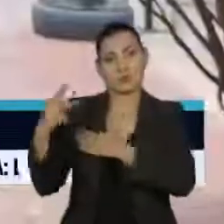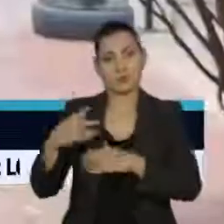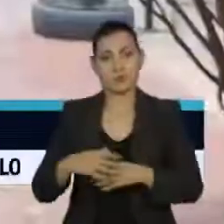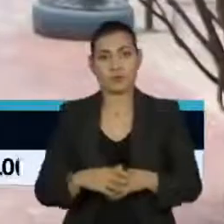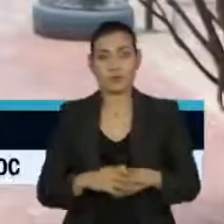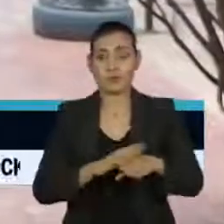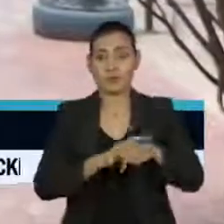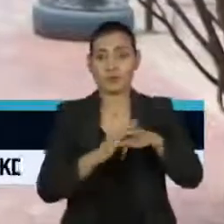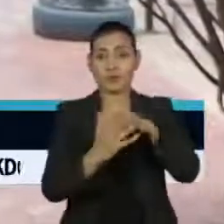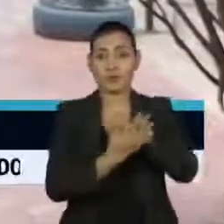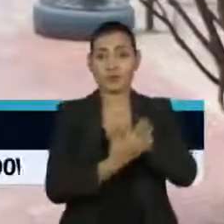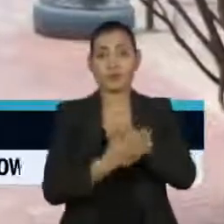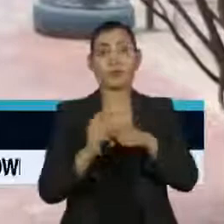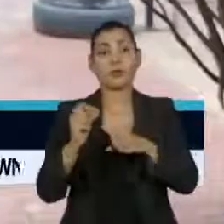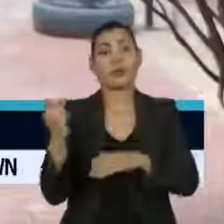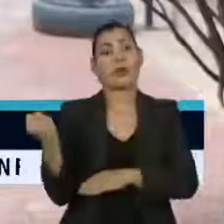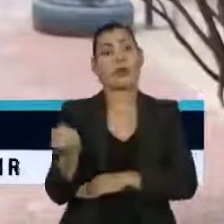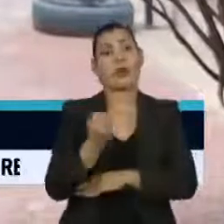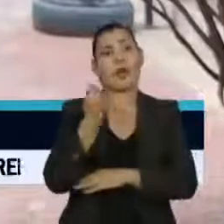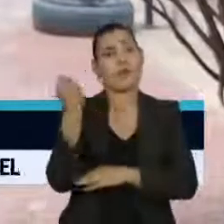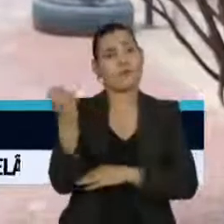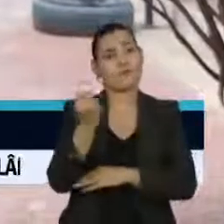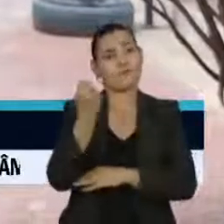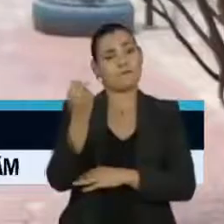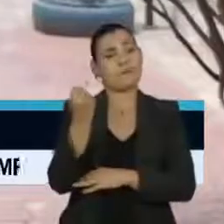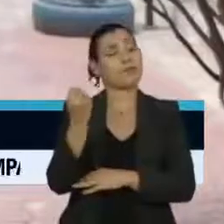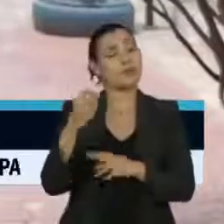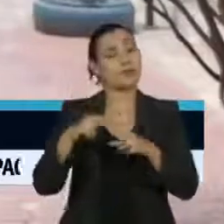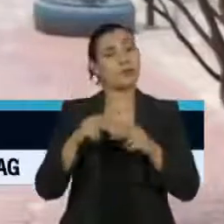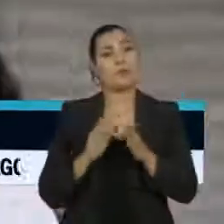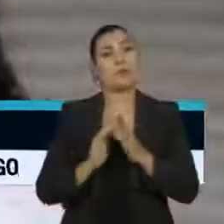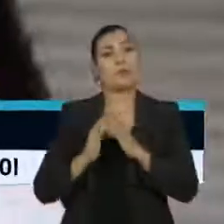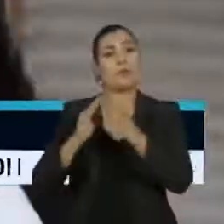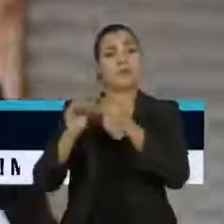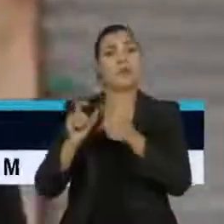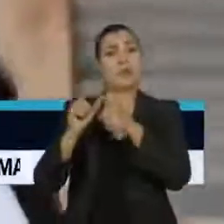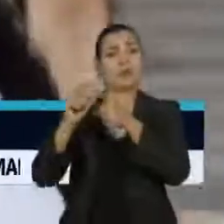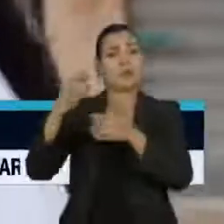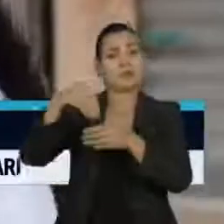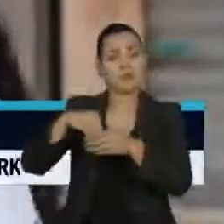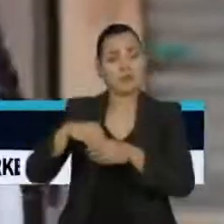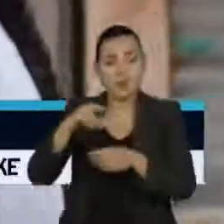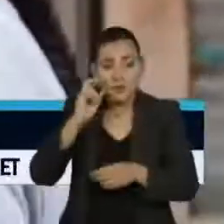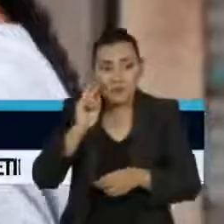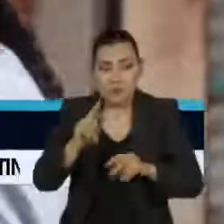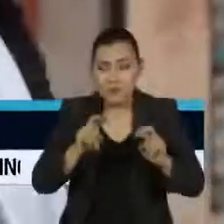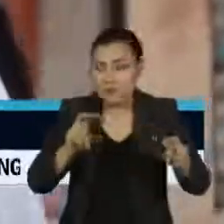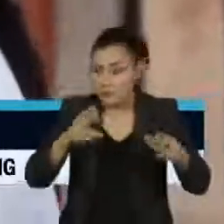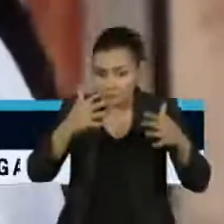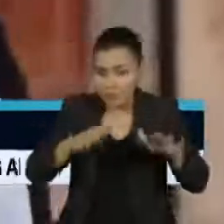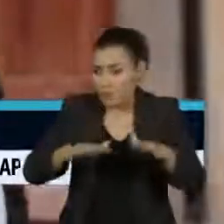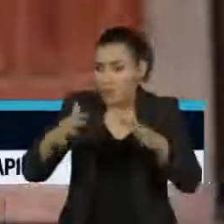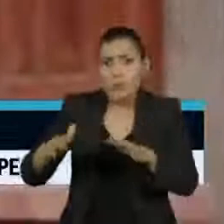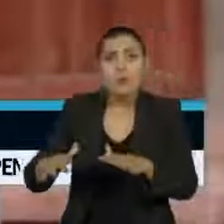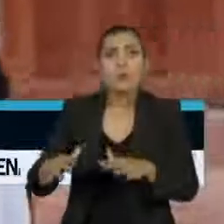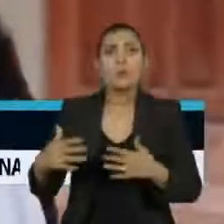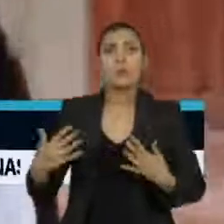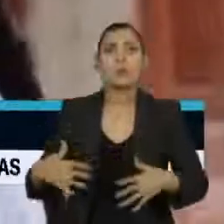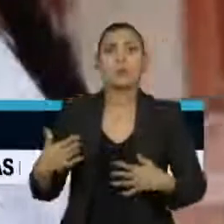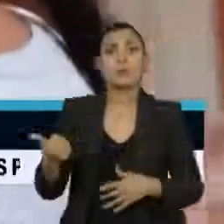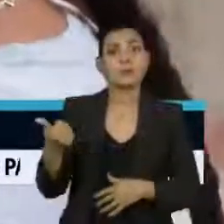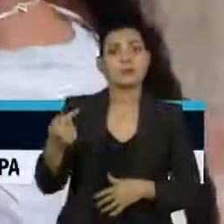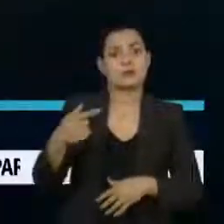A pandemia, ela vem só agravar o leque de problemas que o periférico ele vivencia. Renata viu de perto a tragédia no baile da